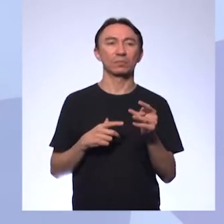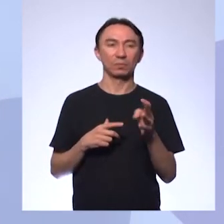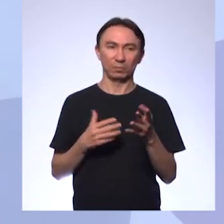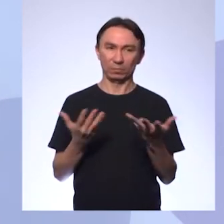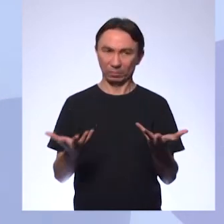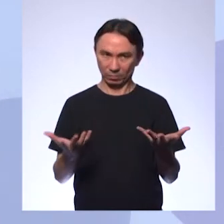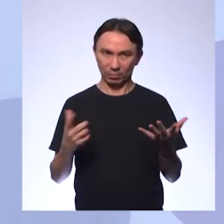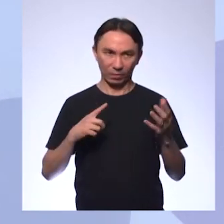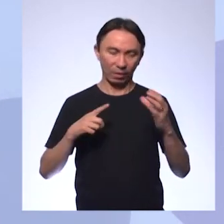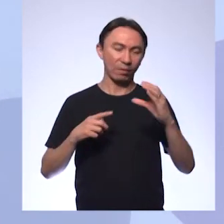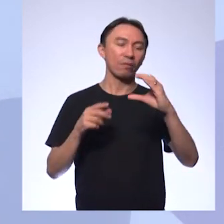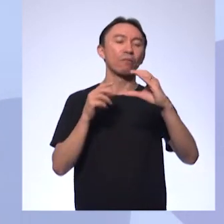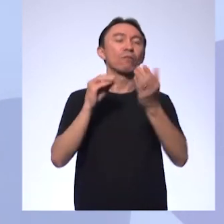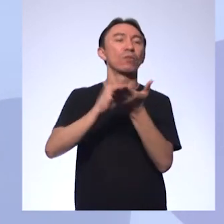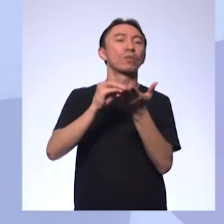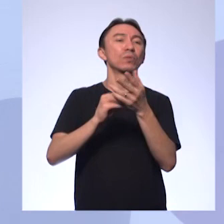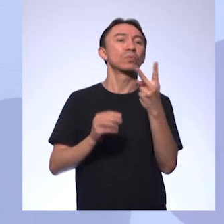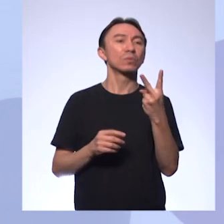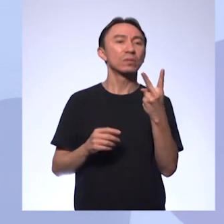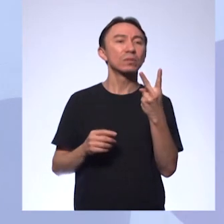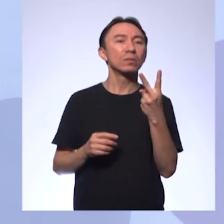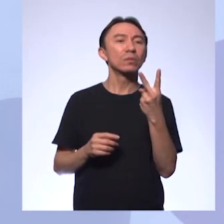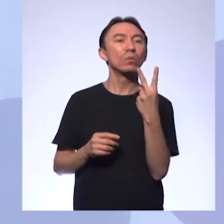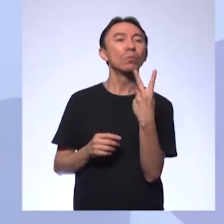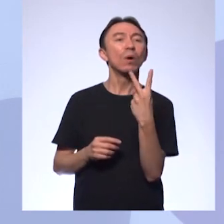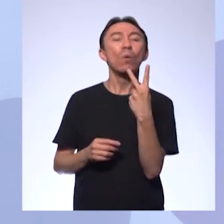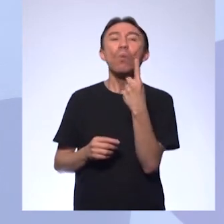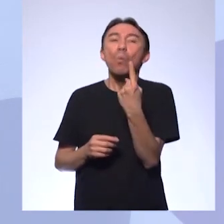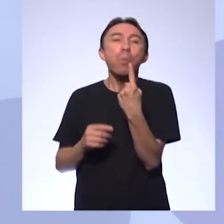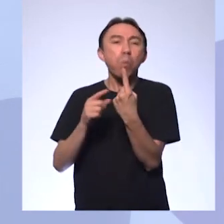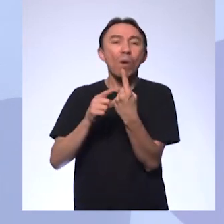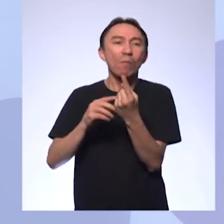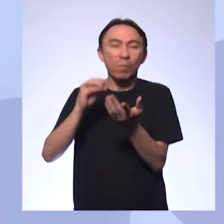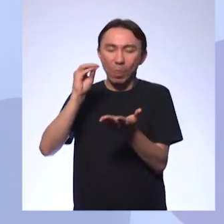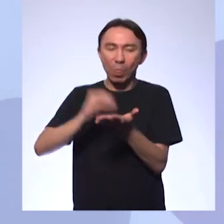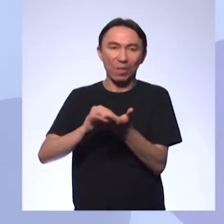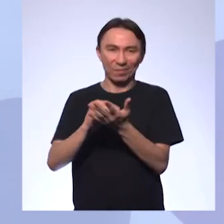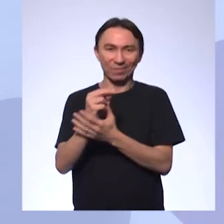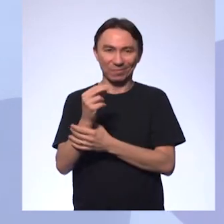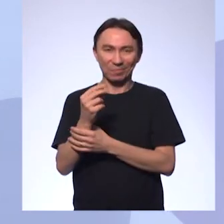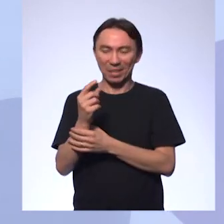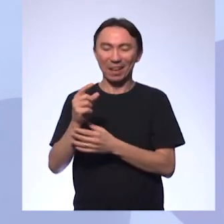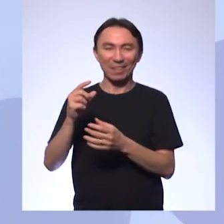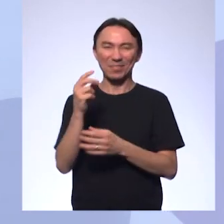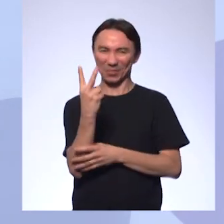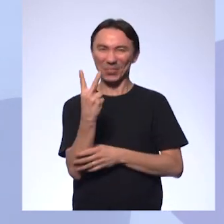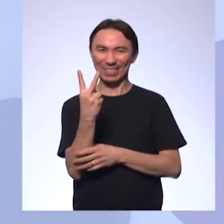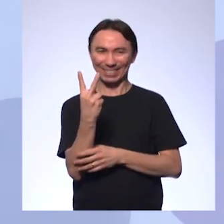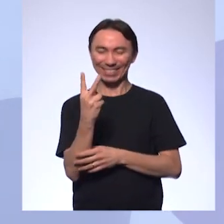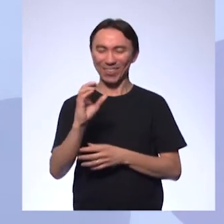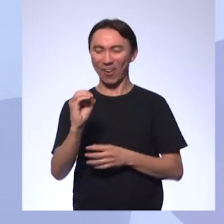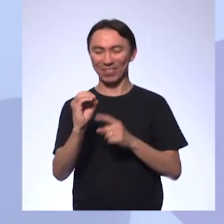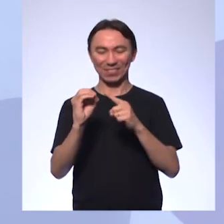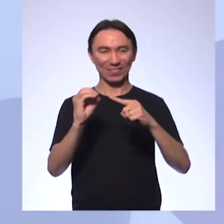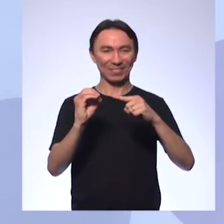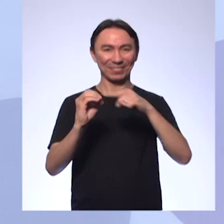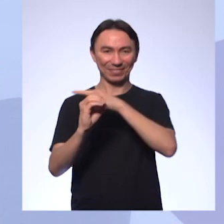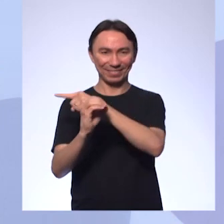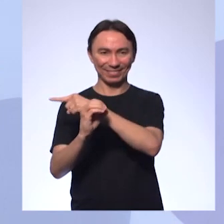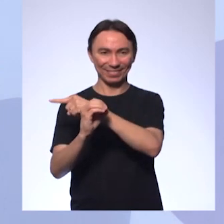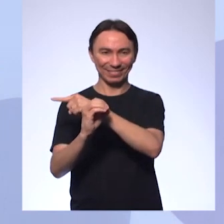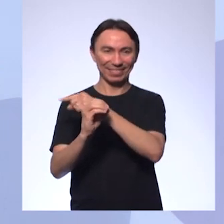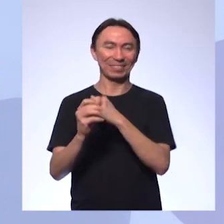completar 4. E aqui falta uma ligação para completar o 2 do